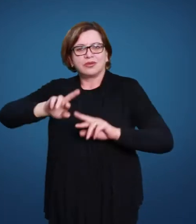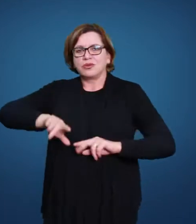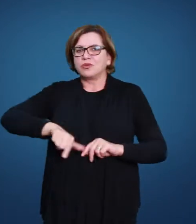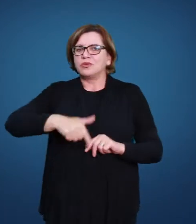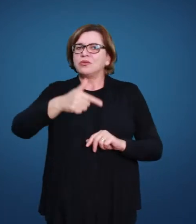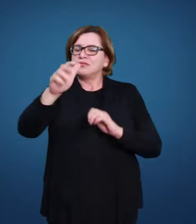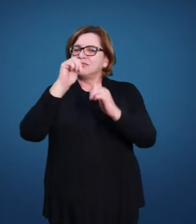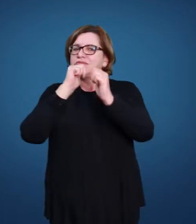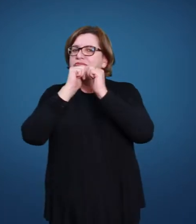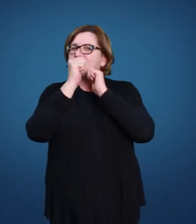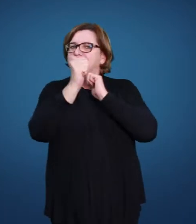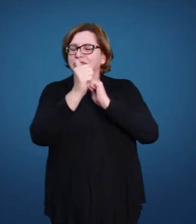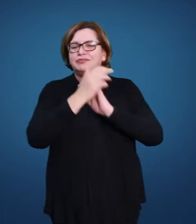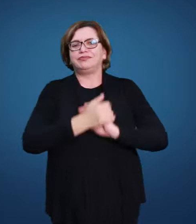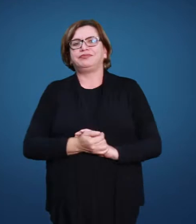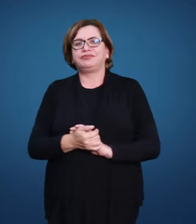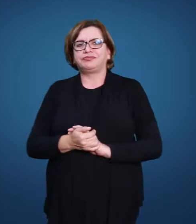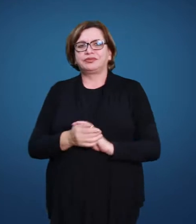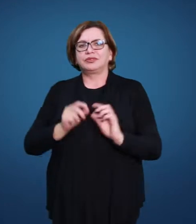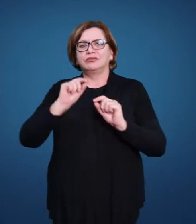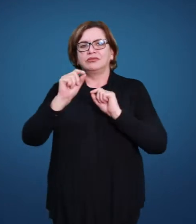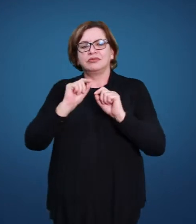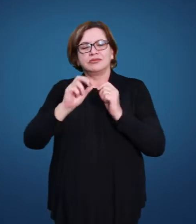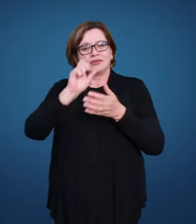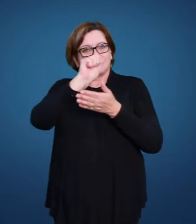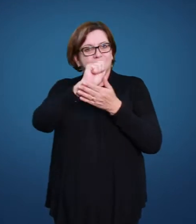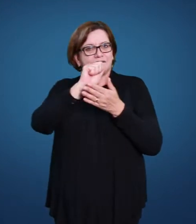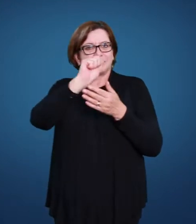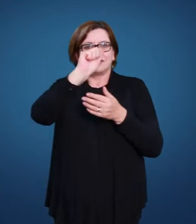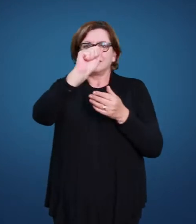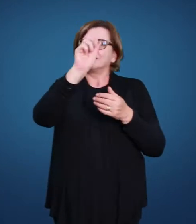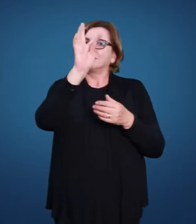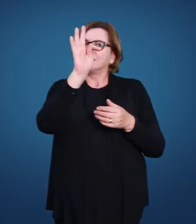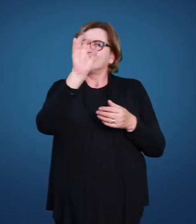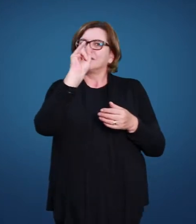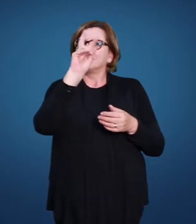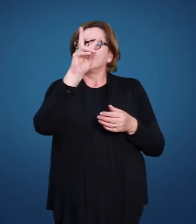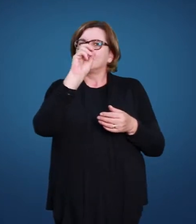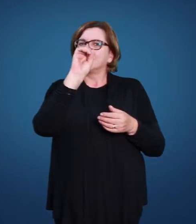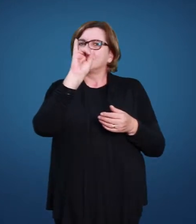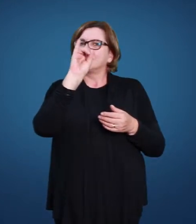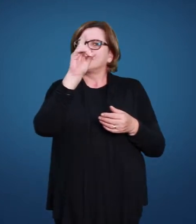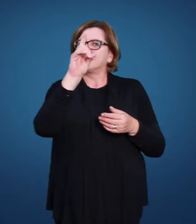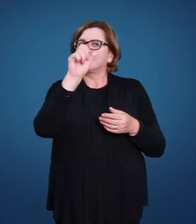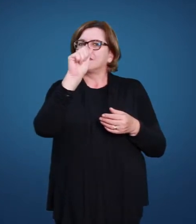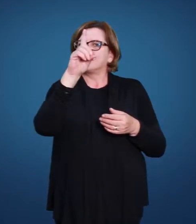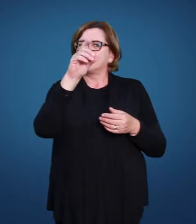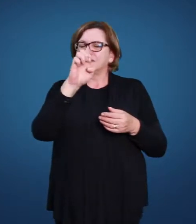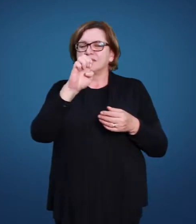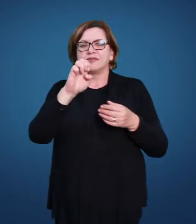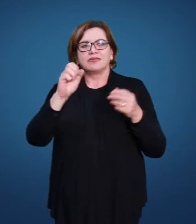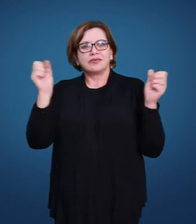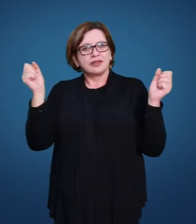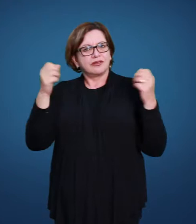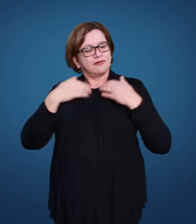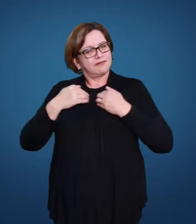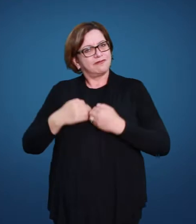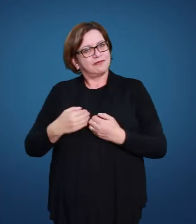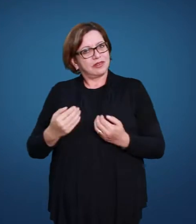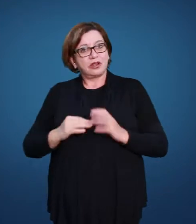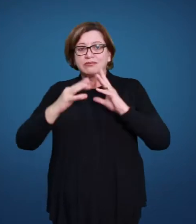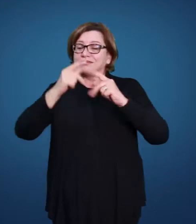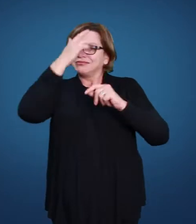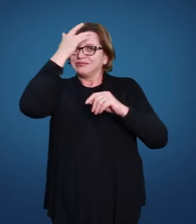diferentes esportes. A atividade física é toda e qualquer atividade que o ser humano tinha que fazer com um